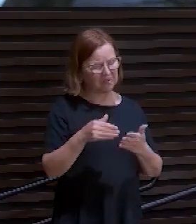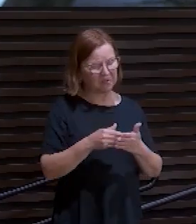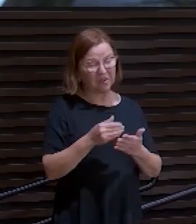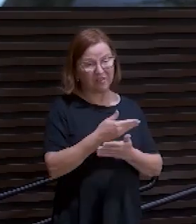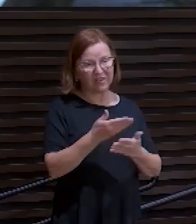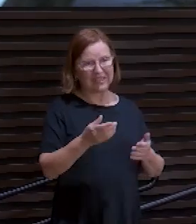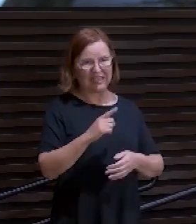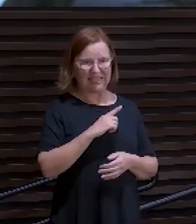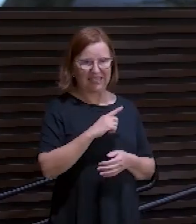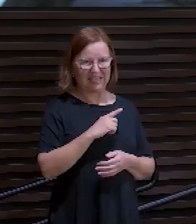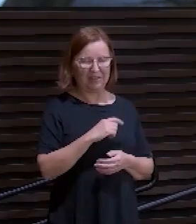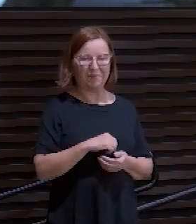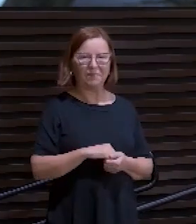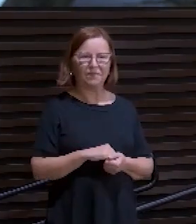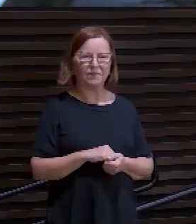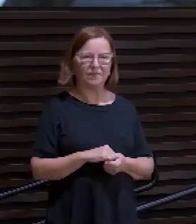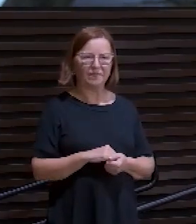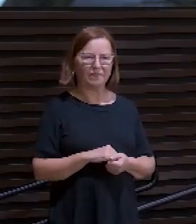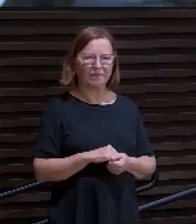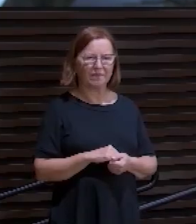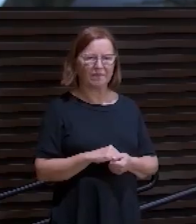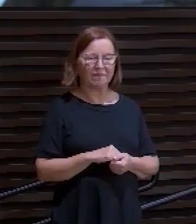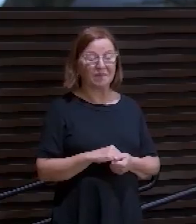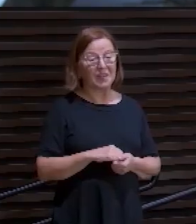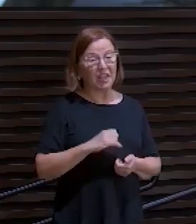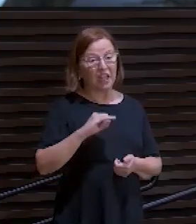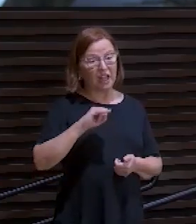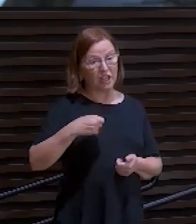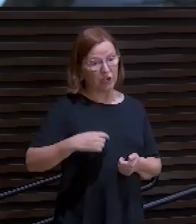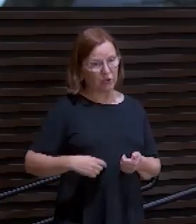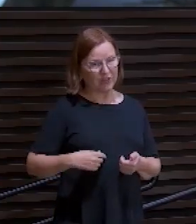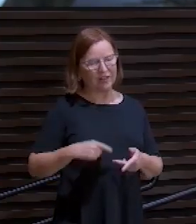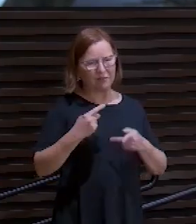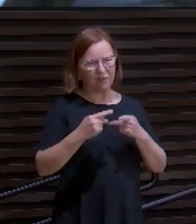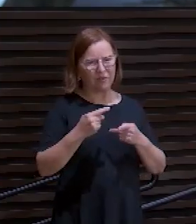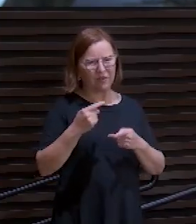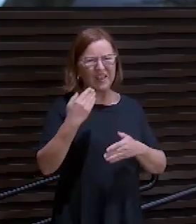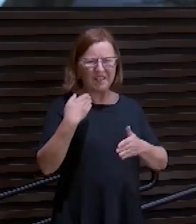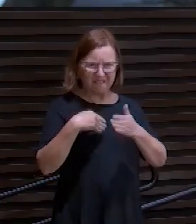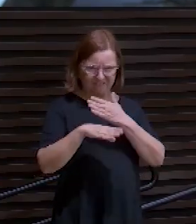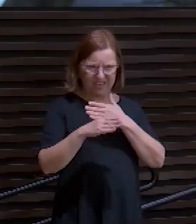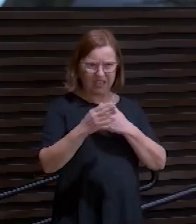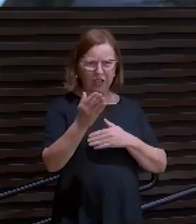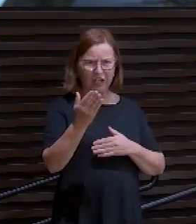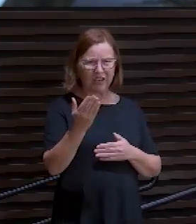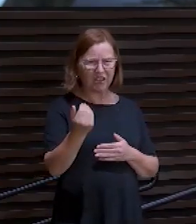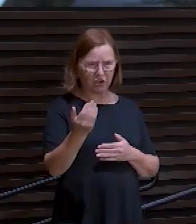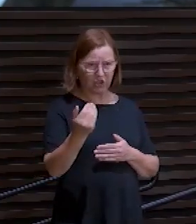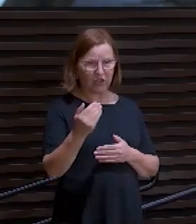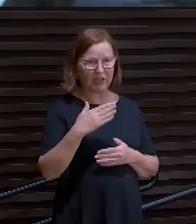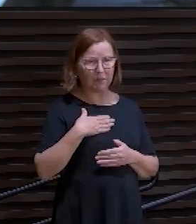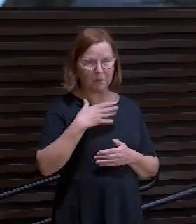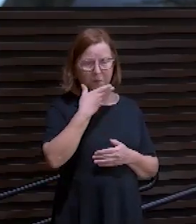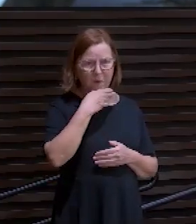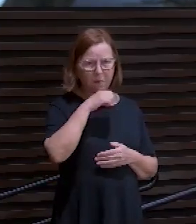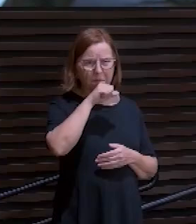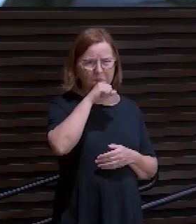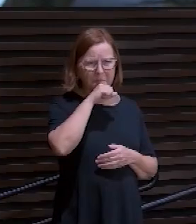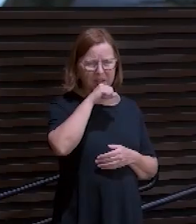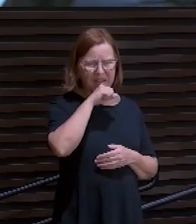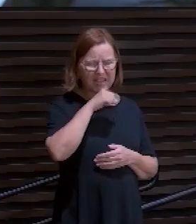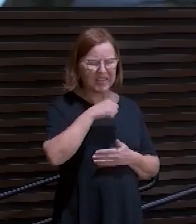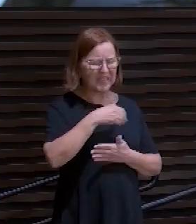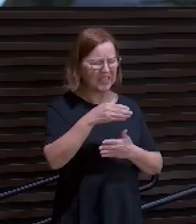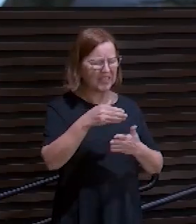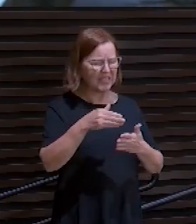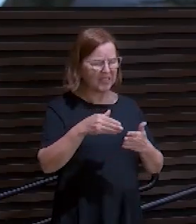né? Ele diz, vai lá, chama meu pai, traz a minha família. Eu separei uma terra.